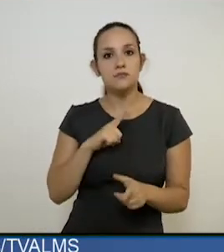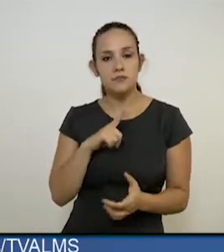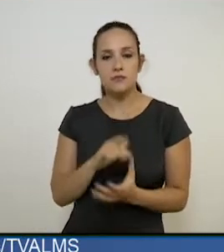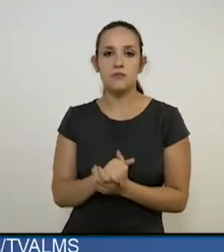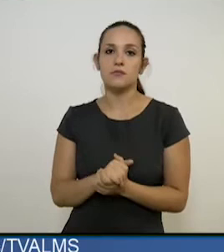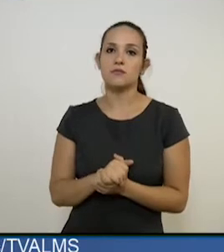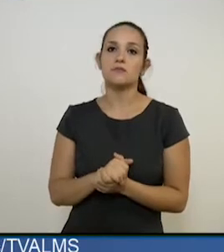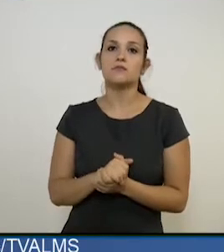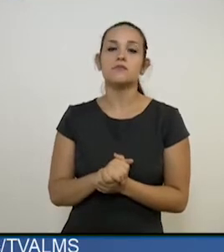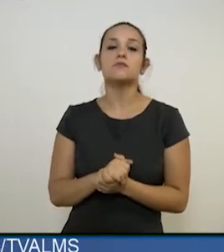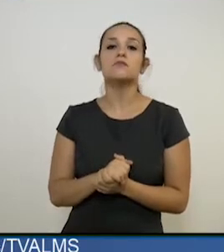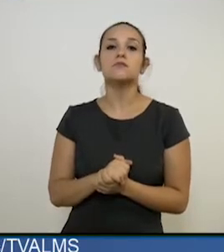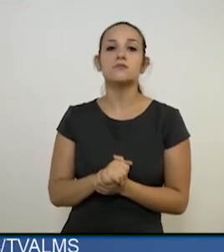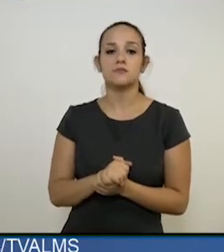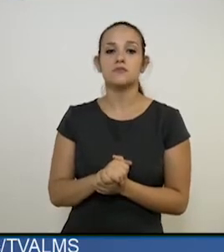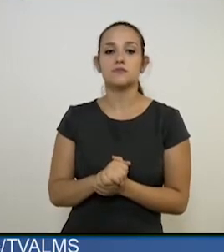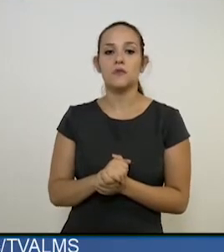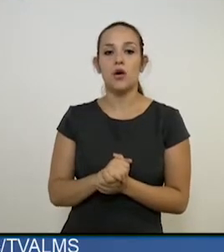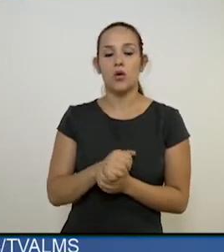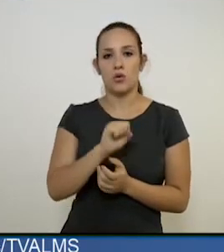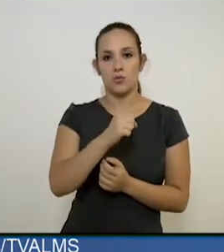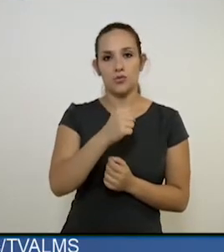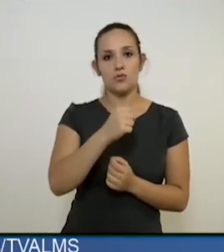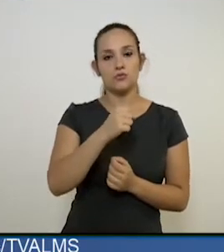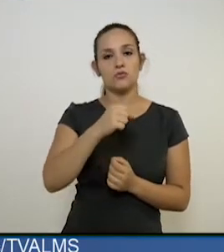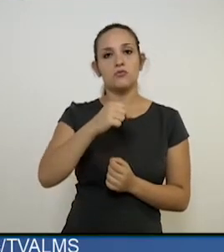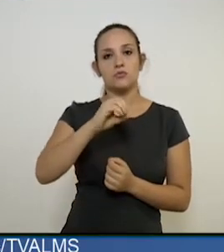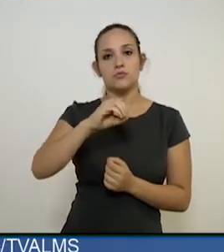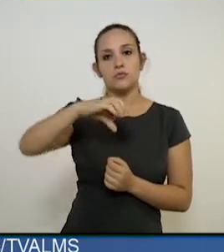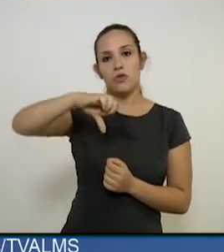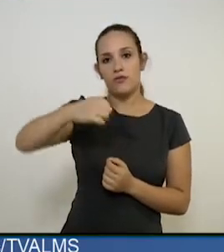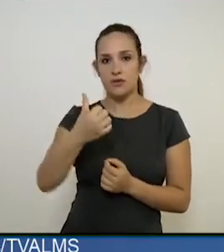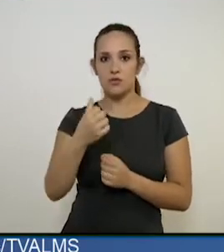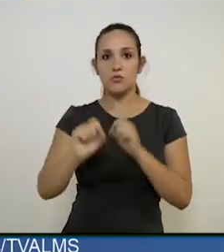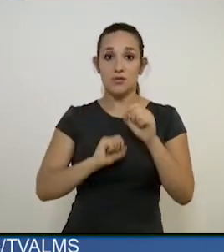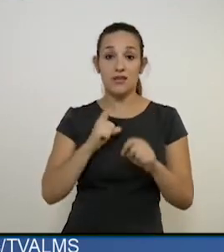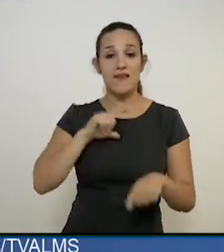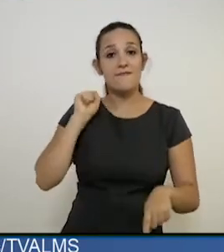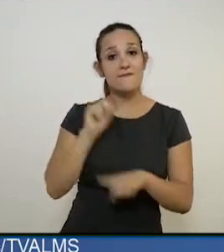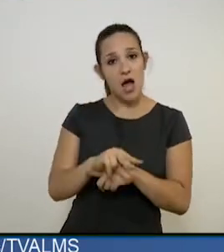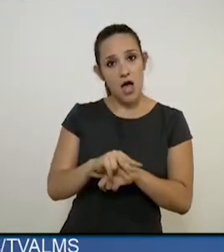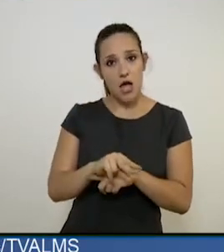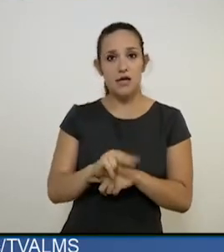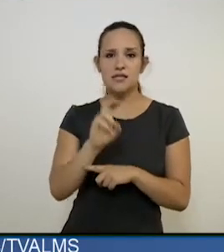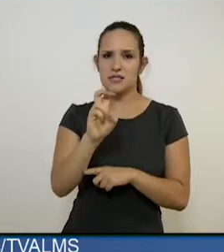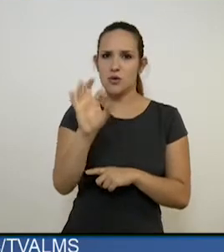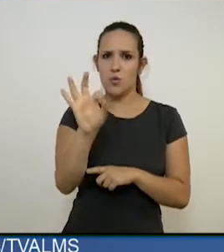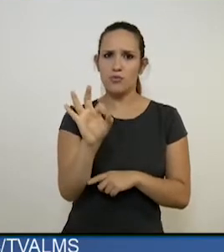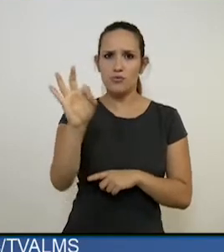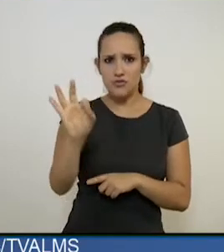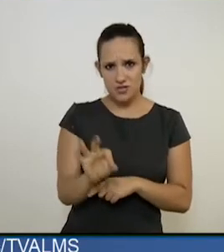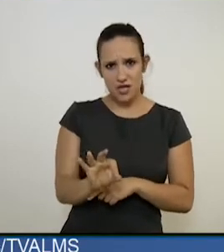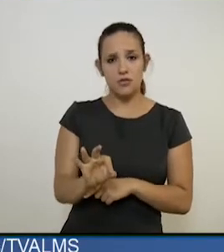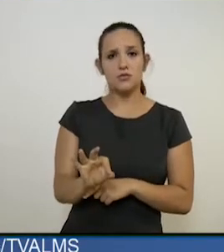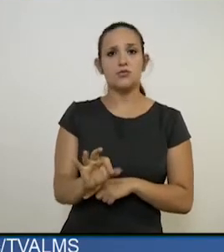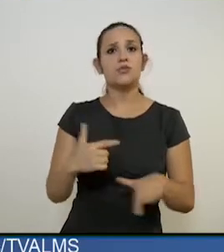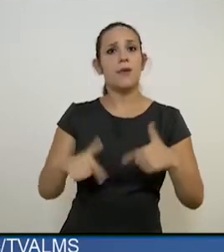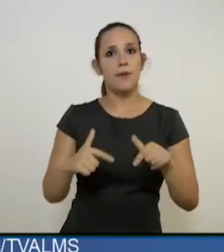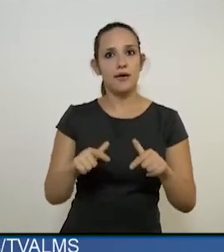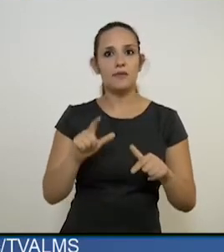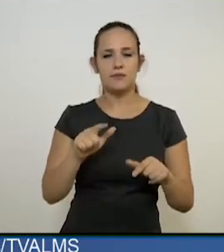2011, que trata sobre a reserva de, no mínimo, 5% das vagas de emprego para as mulheres na área de